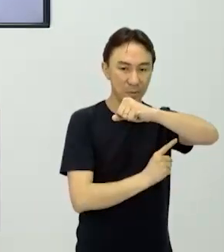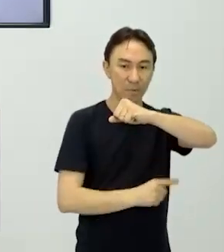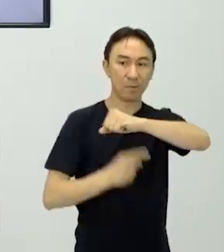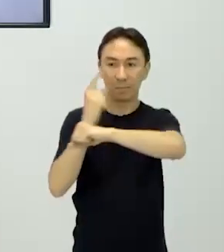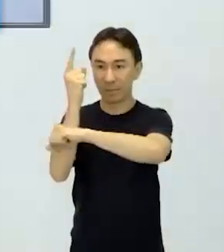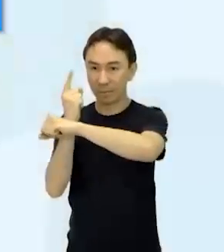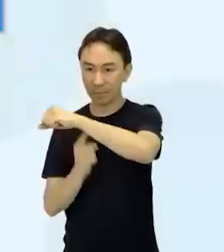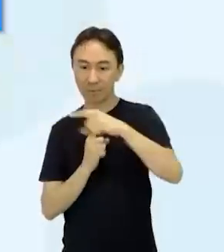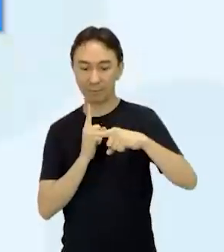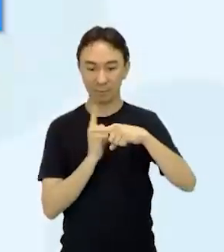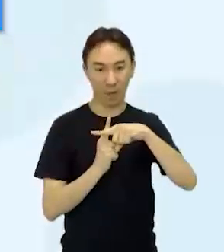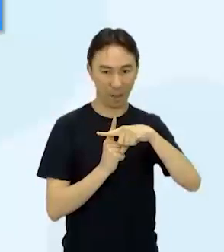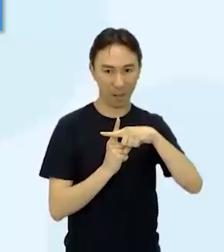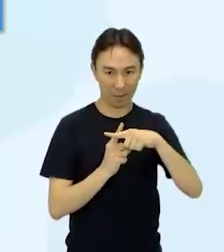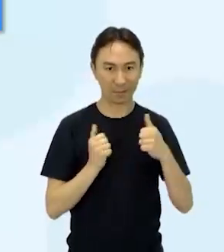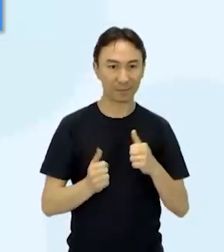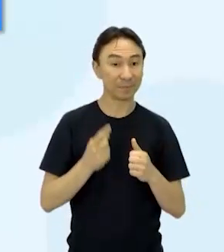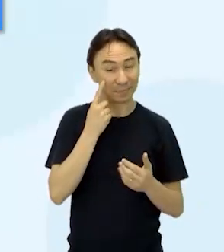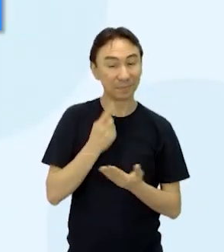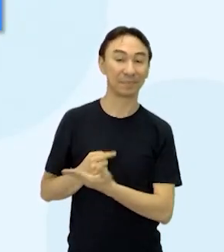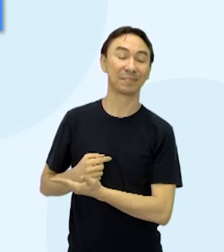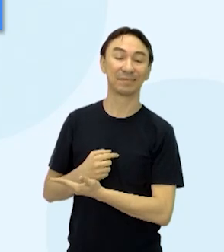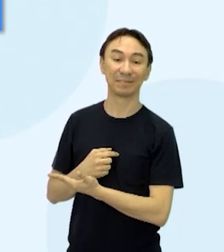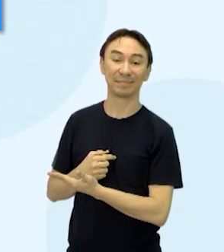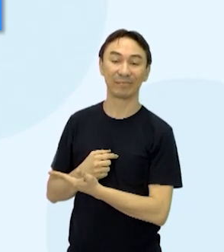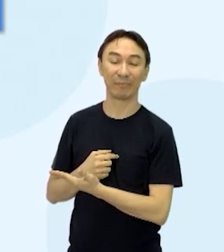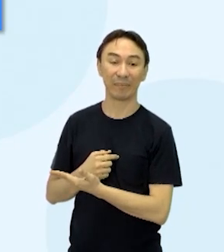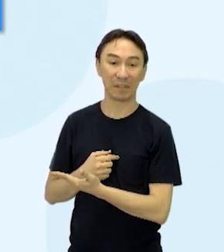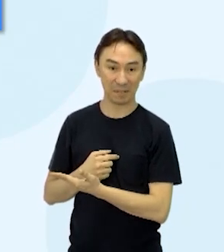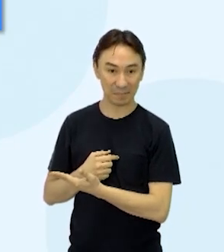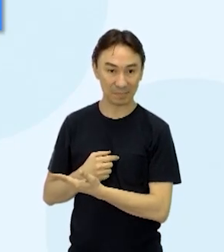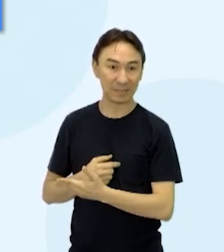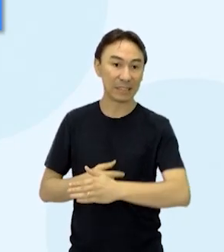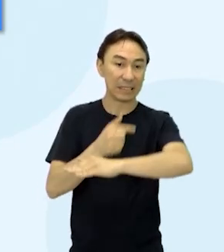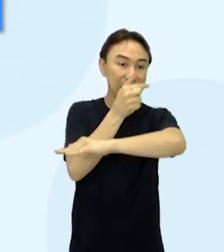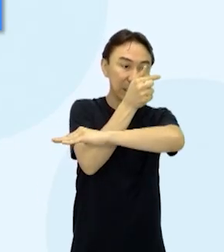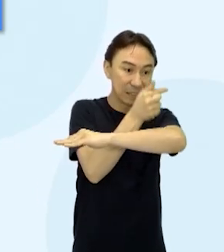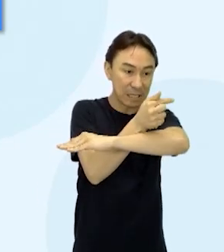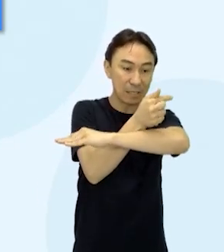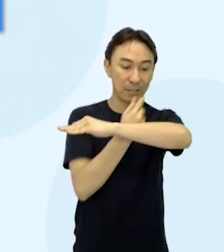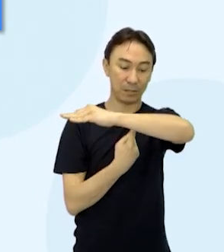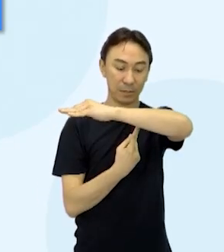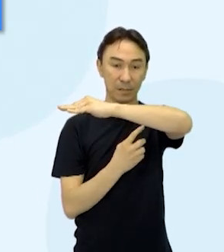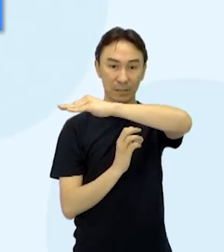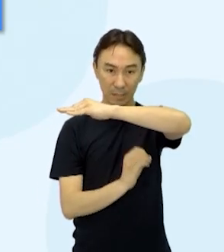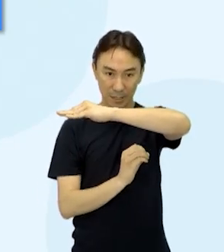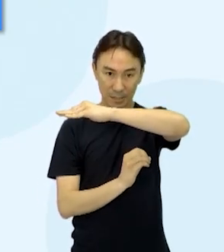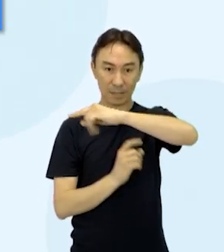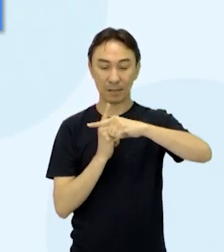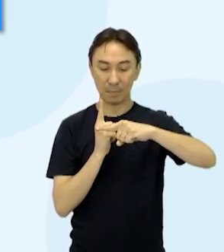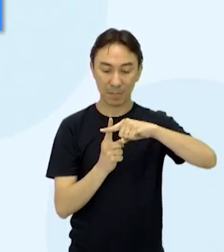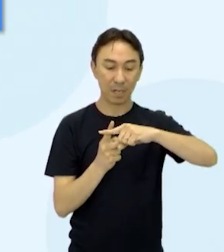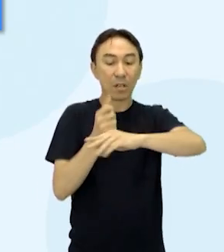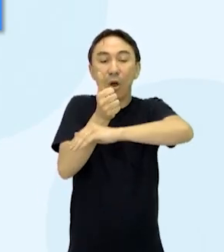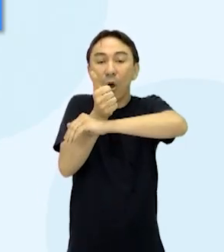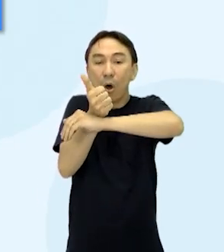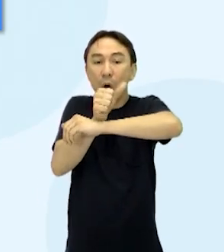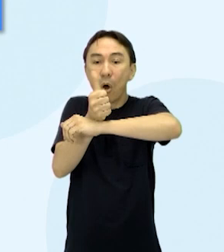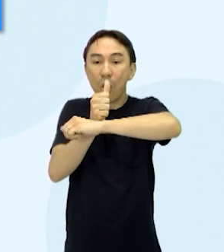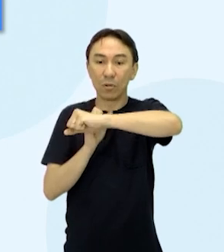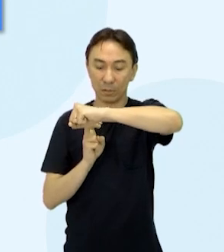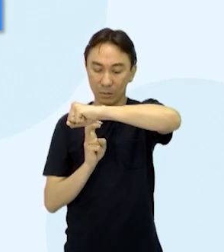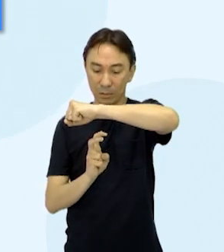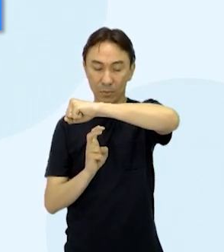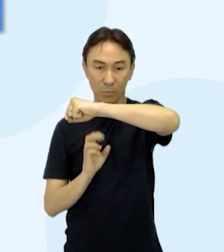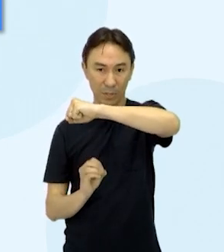até começar aí colocando para vocês, olha aí, ó. Temos que adicionar essas duas frações. E aí a gente precisa recordar de alguns